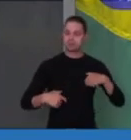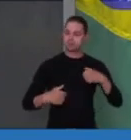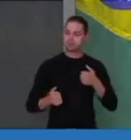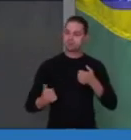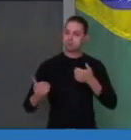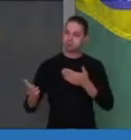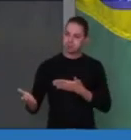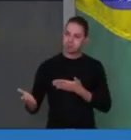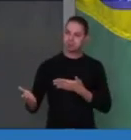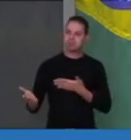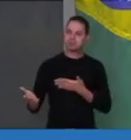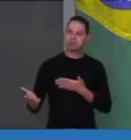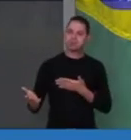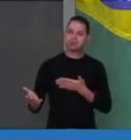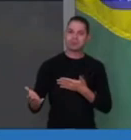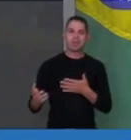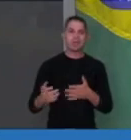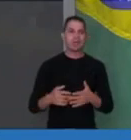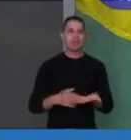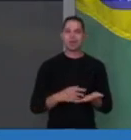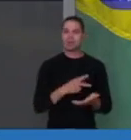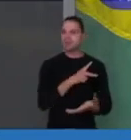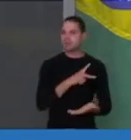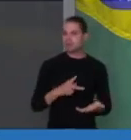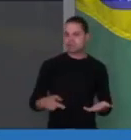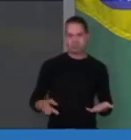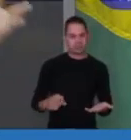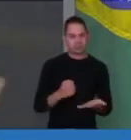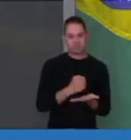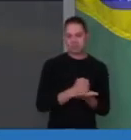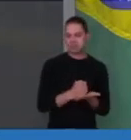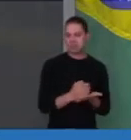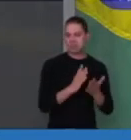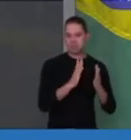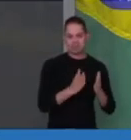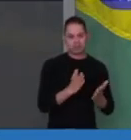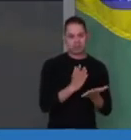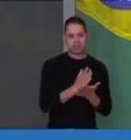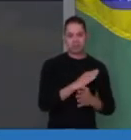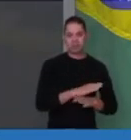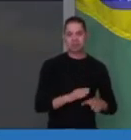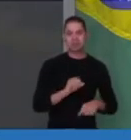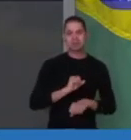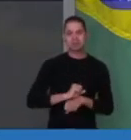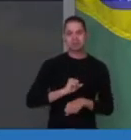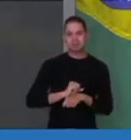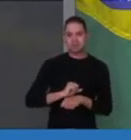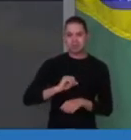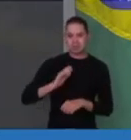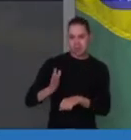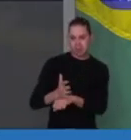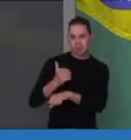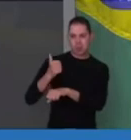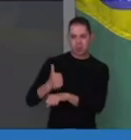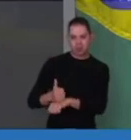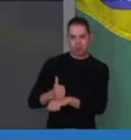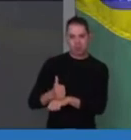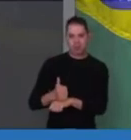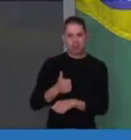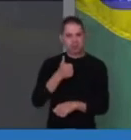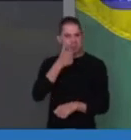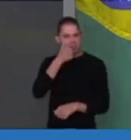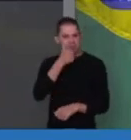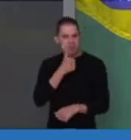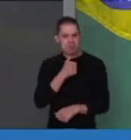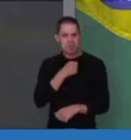a chave do cofre, de entregar o comando das Forças Armadas, ele ia esperar que ia ter um golpe feito por velhinhas,